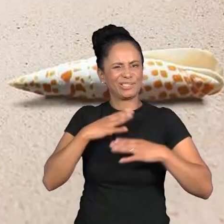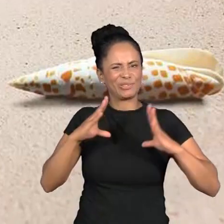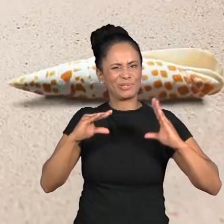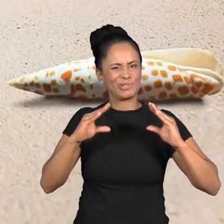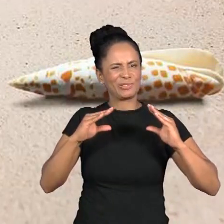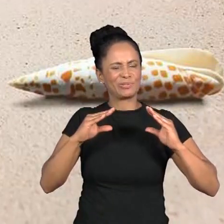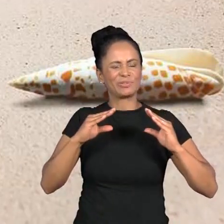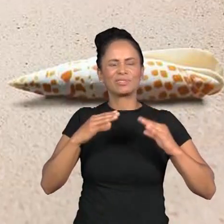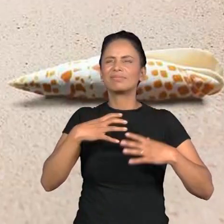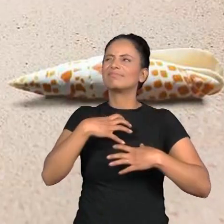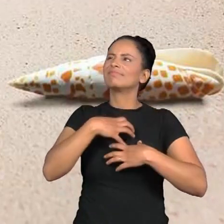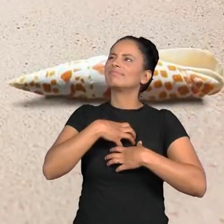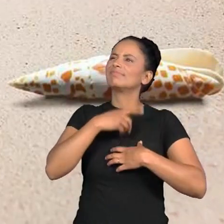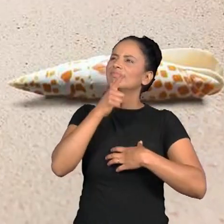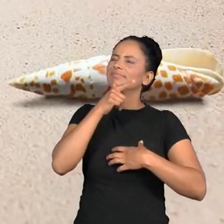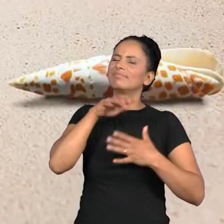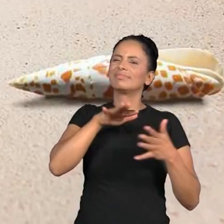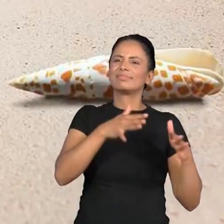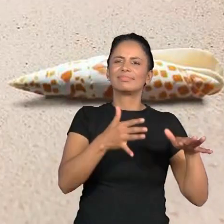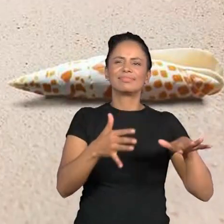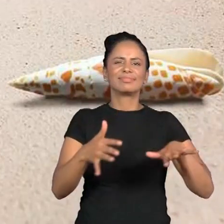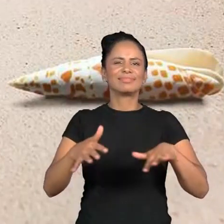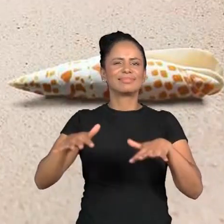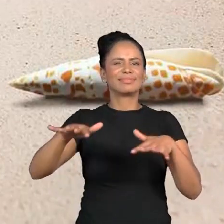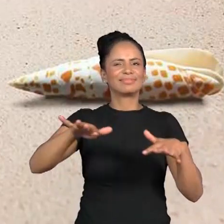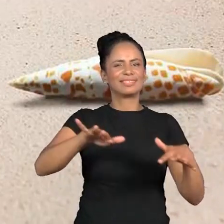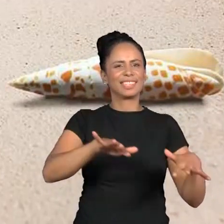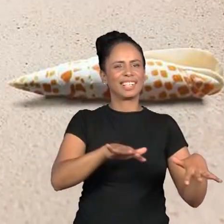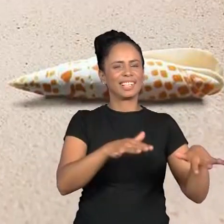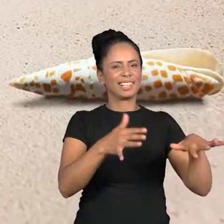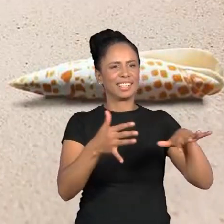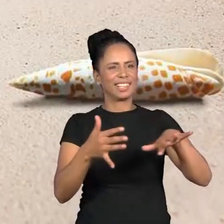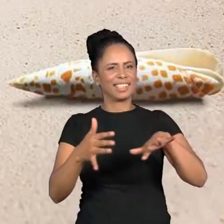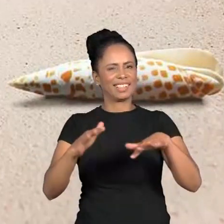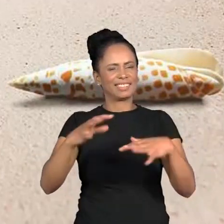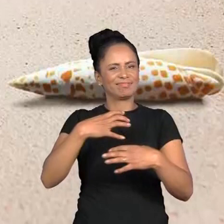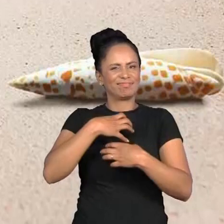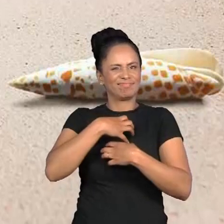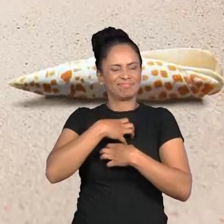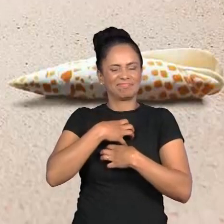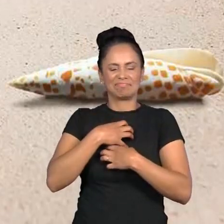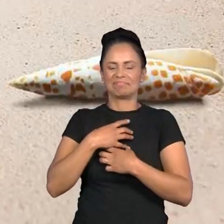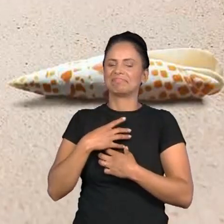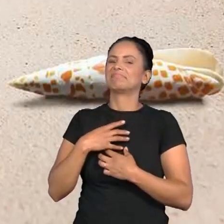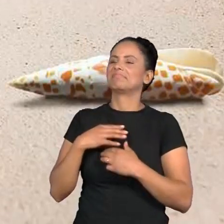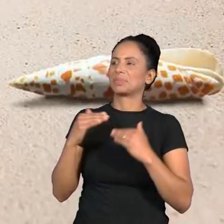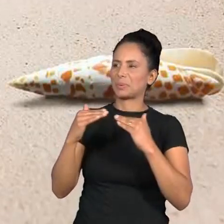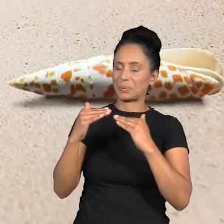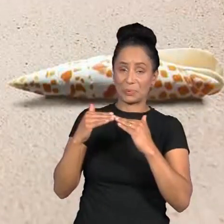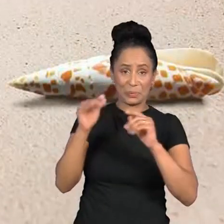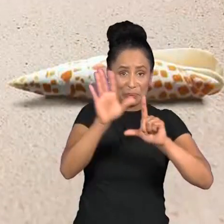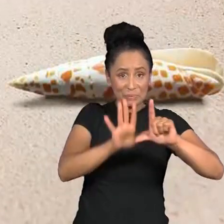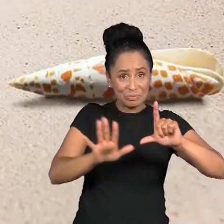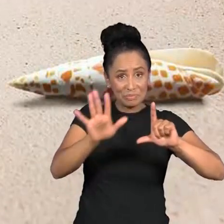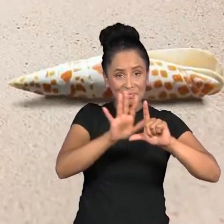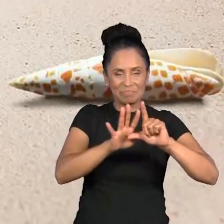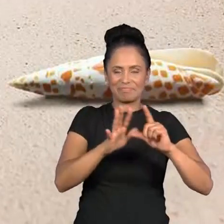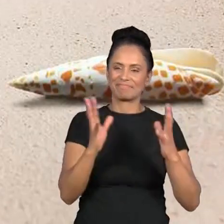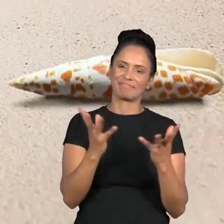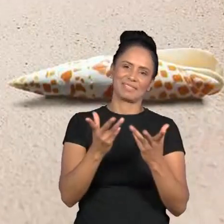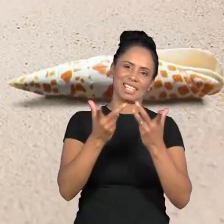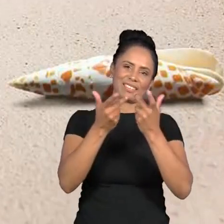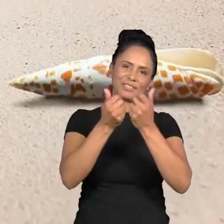barulhinho das ondas do mar, Pro. Ah, essa imagem realmente, para mim, é uma das imagens